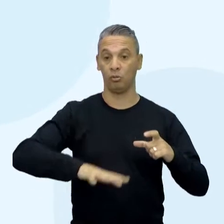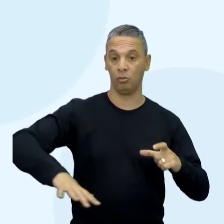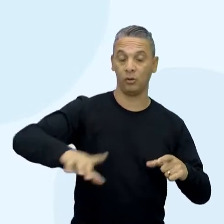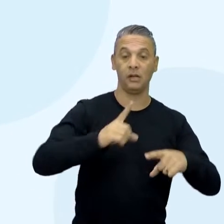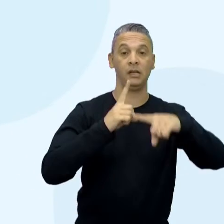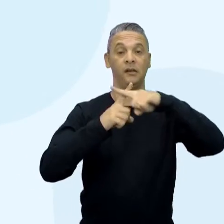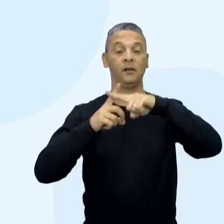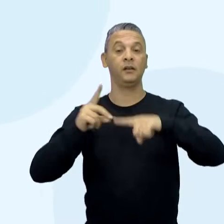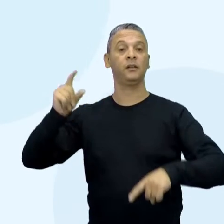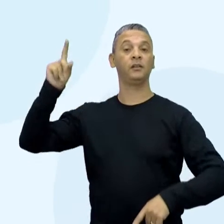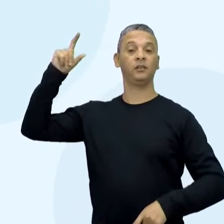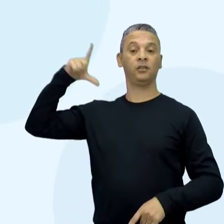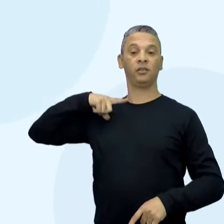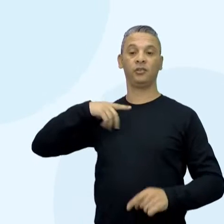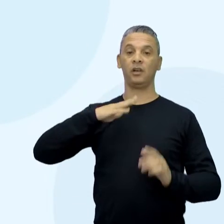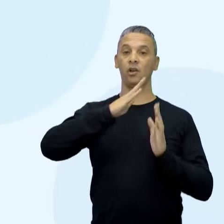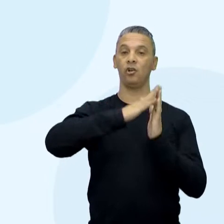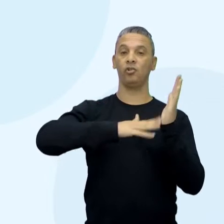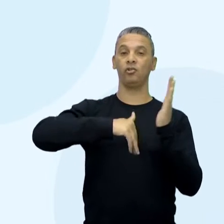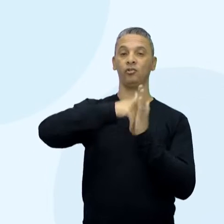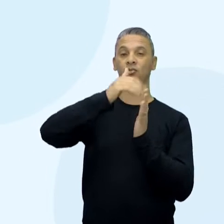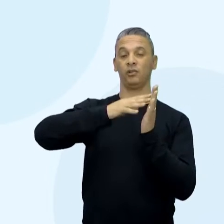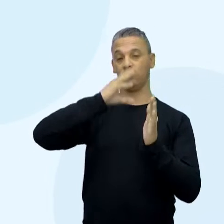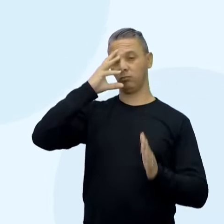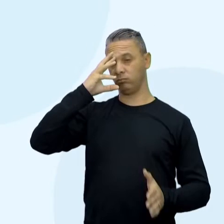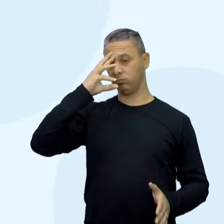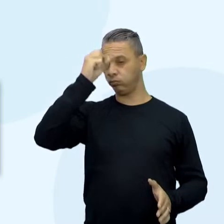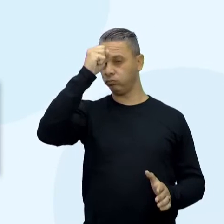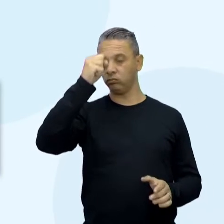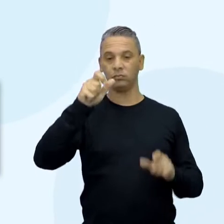antiga igreja com tinta escura.